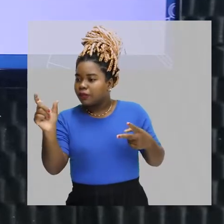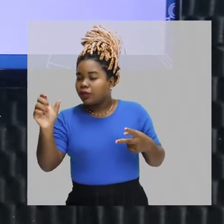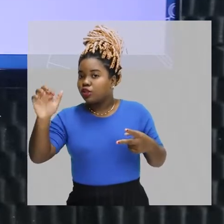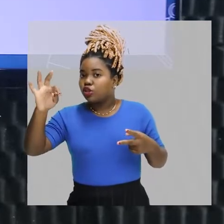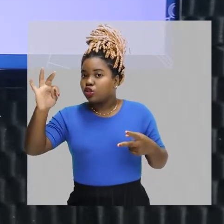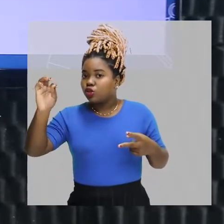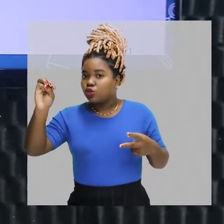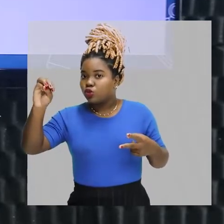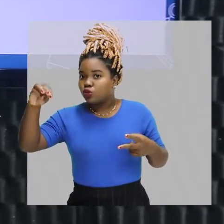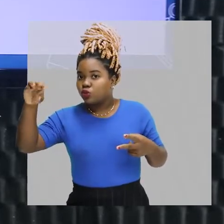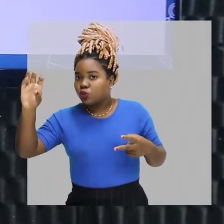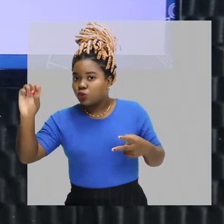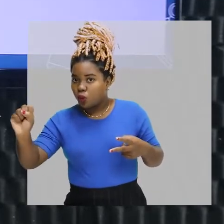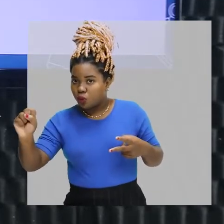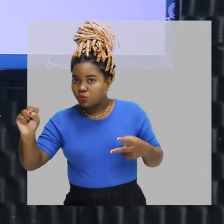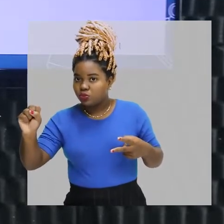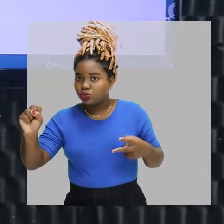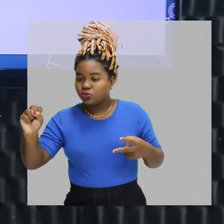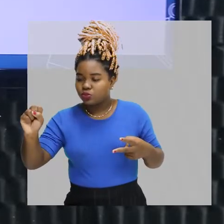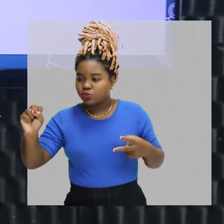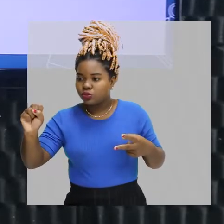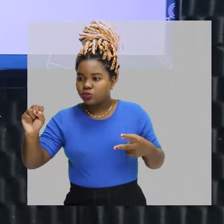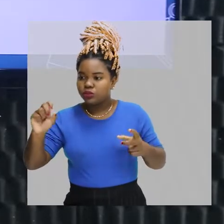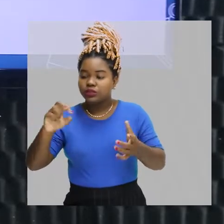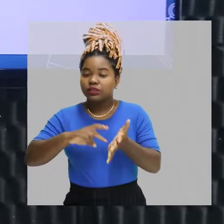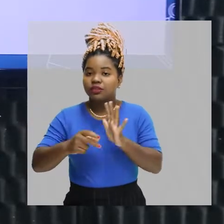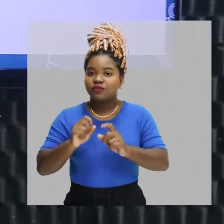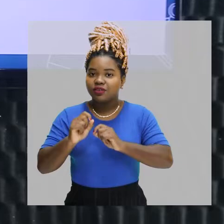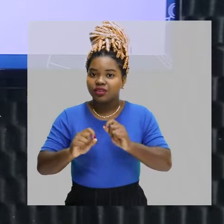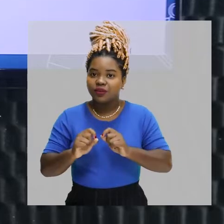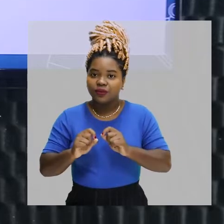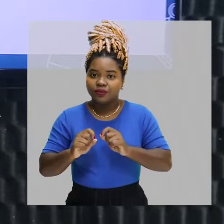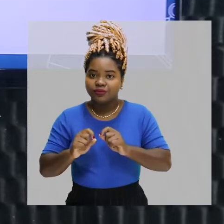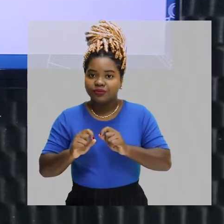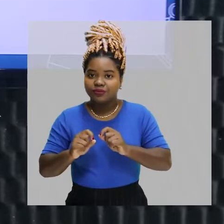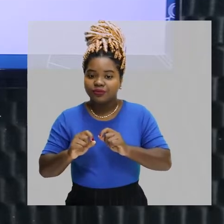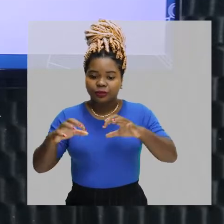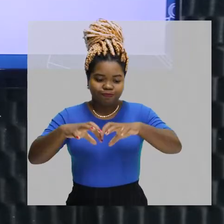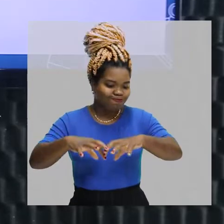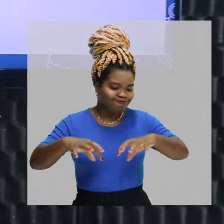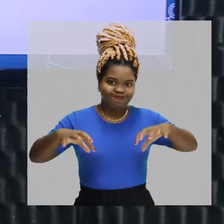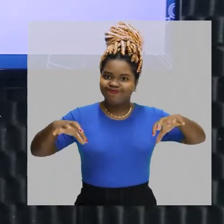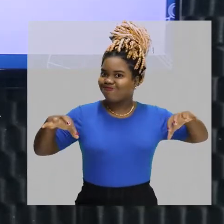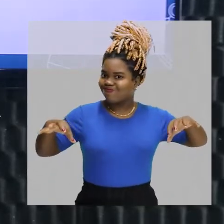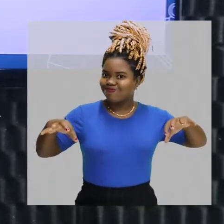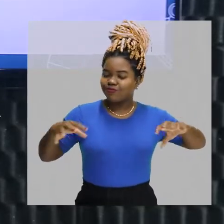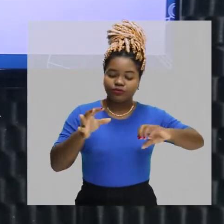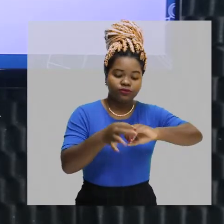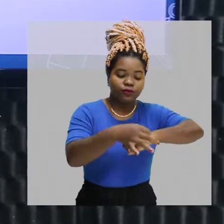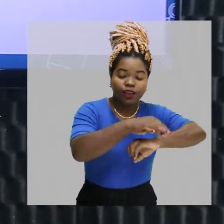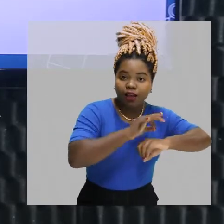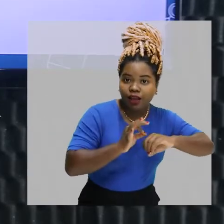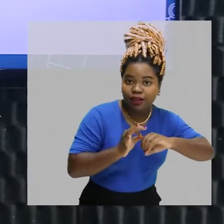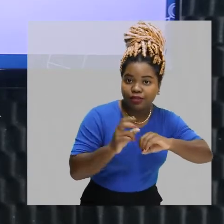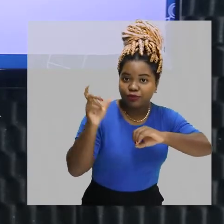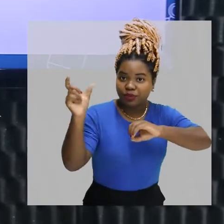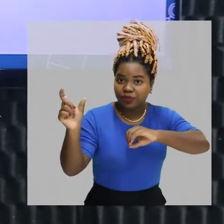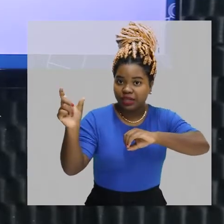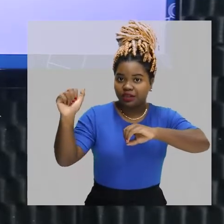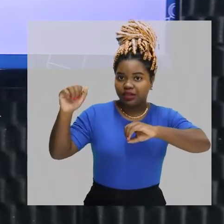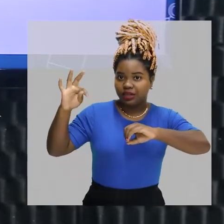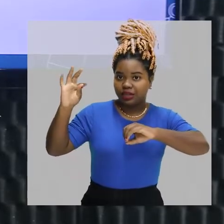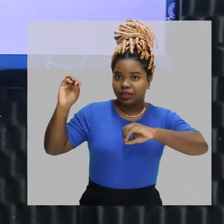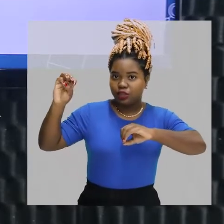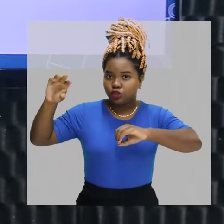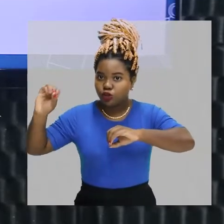não divisível. E acreditou-se que o átomo, que é a menor parte da matéria, ou até então era a menor parte da